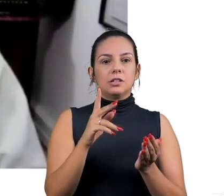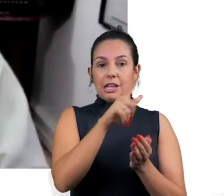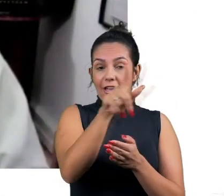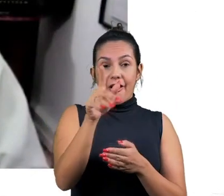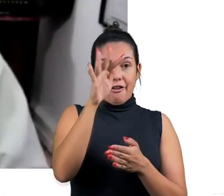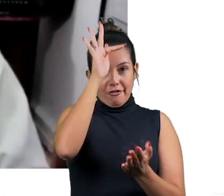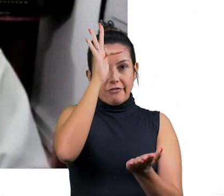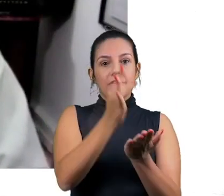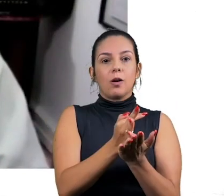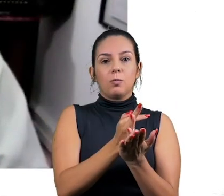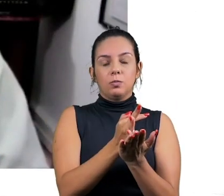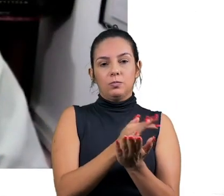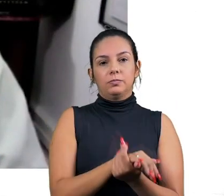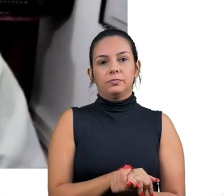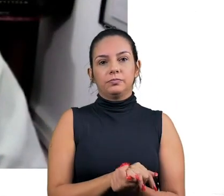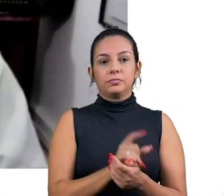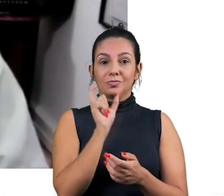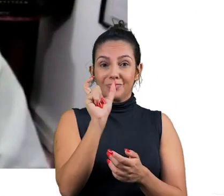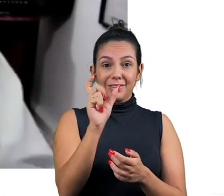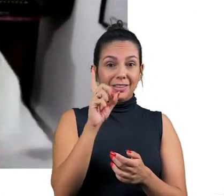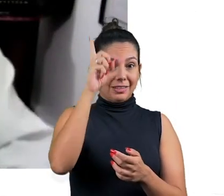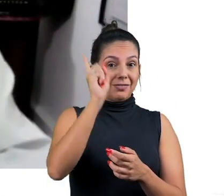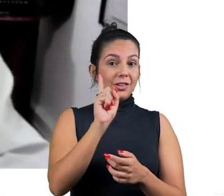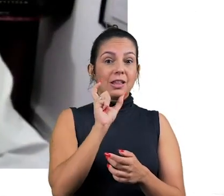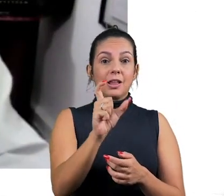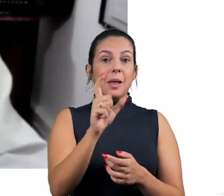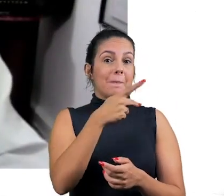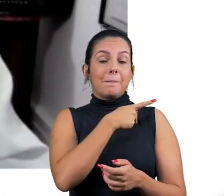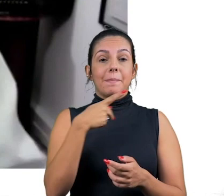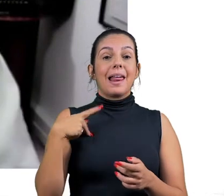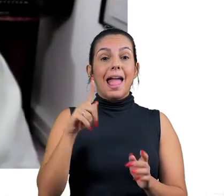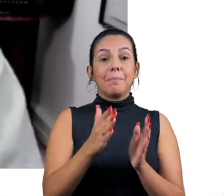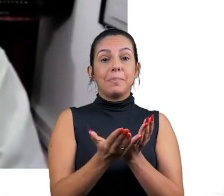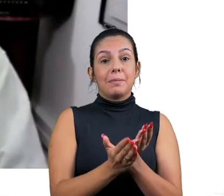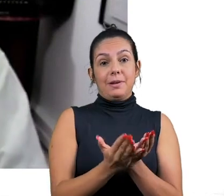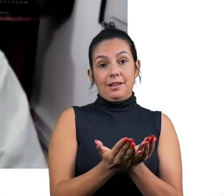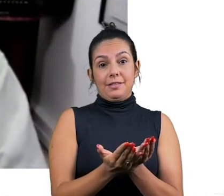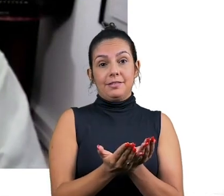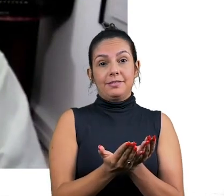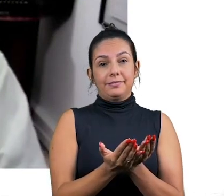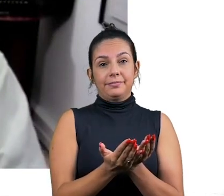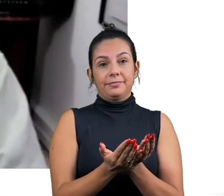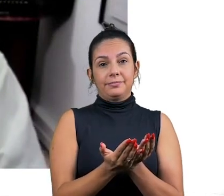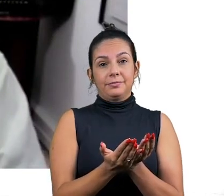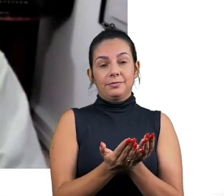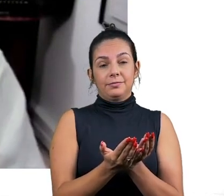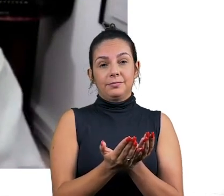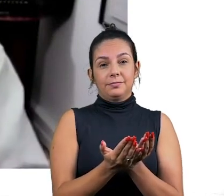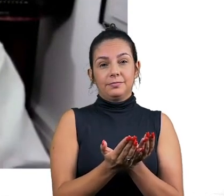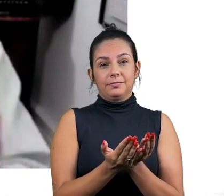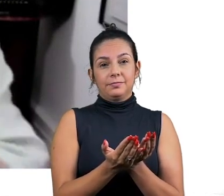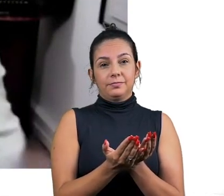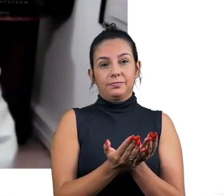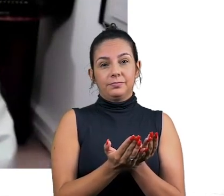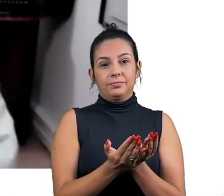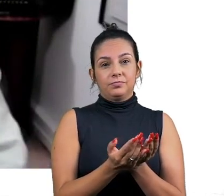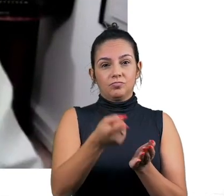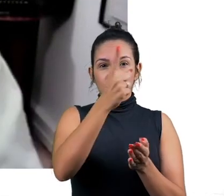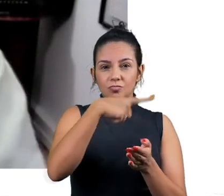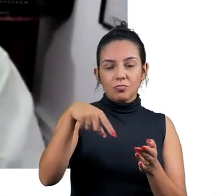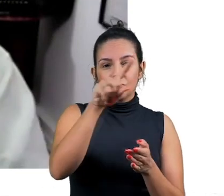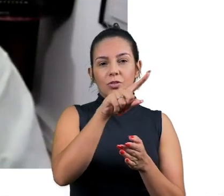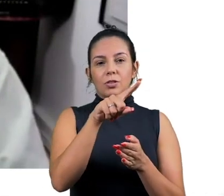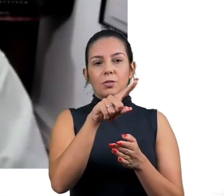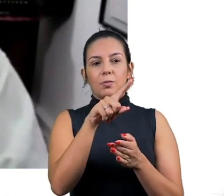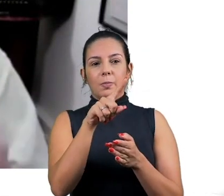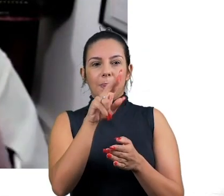fiéis. E a palavra de Deus não é a palavra do pastor, é a Bíblia. Então, essa perversão